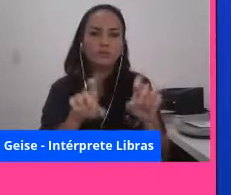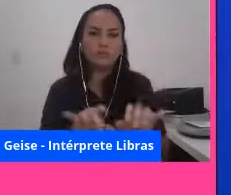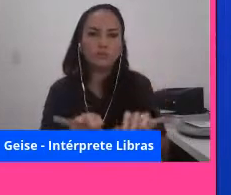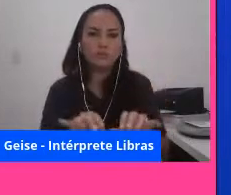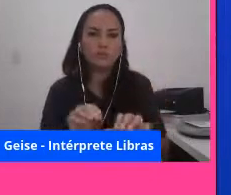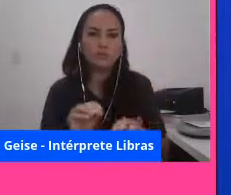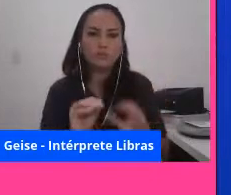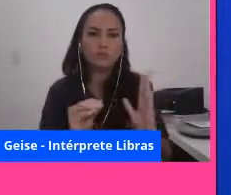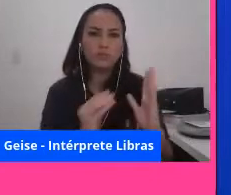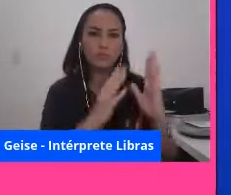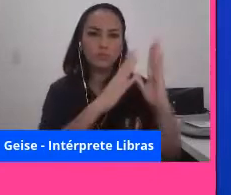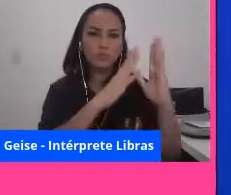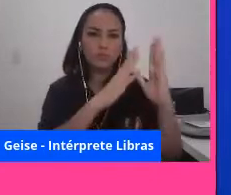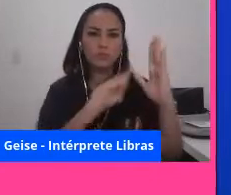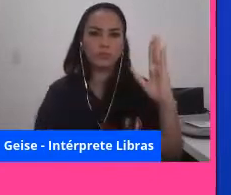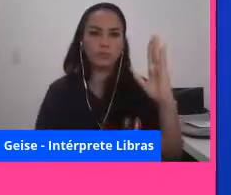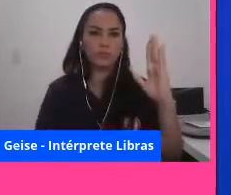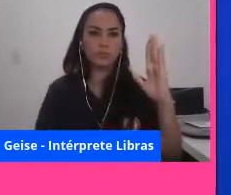usar um